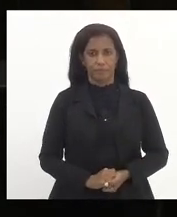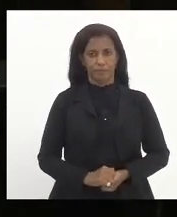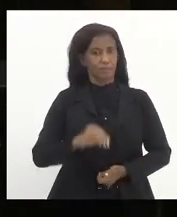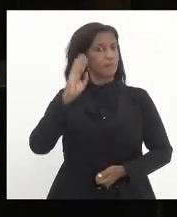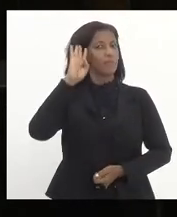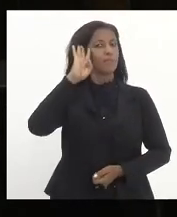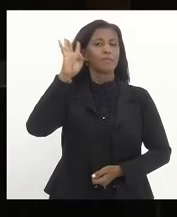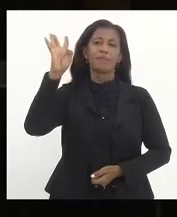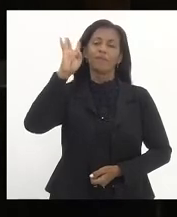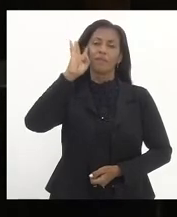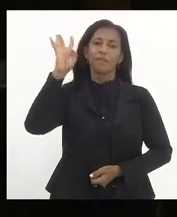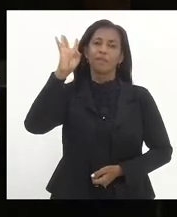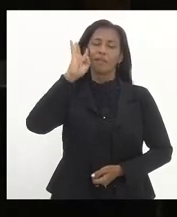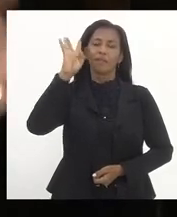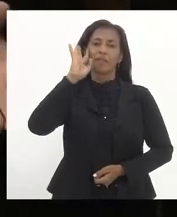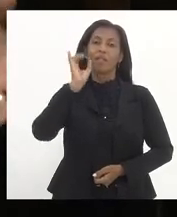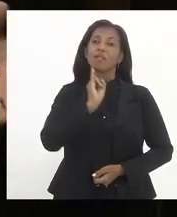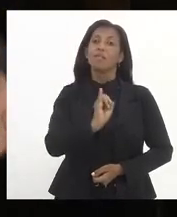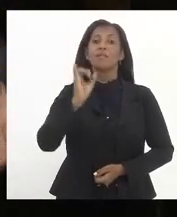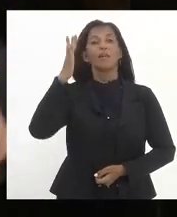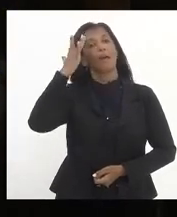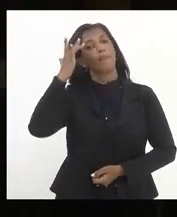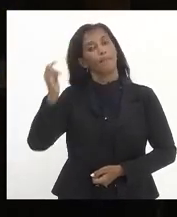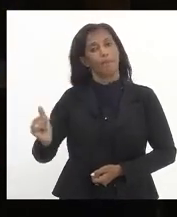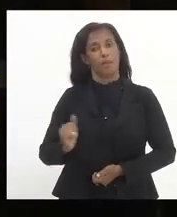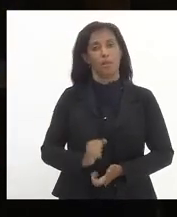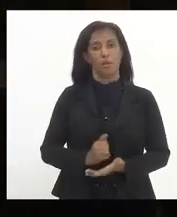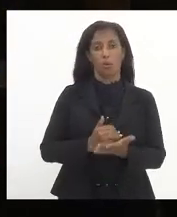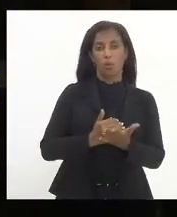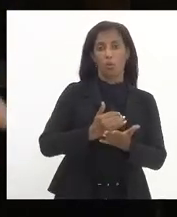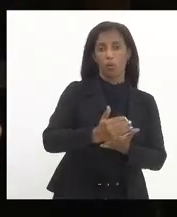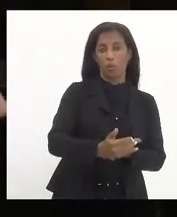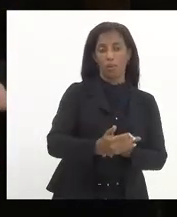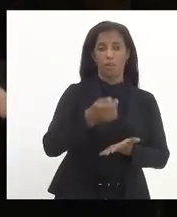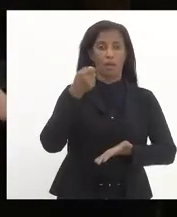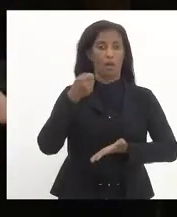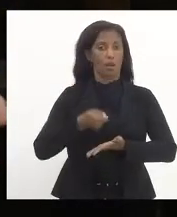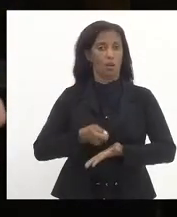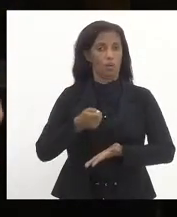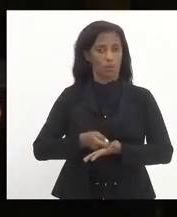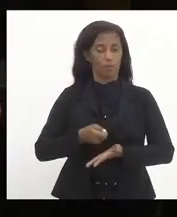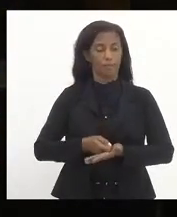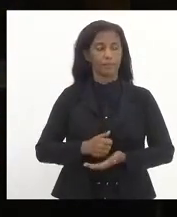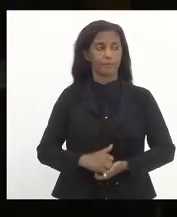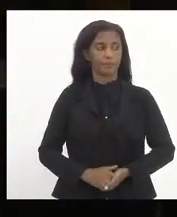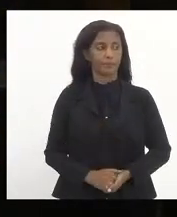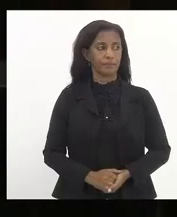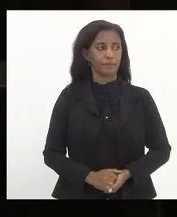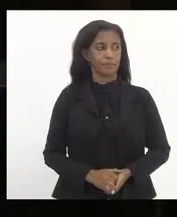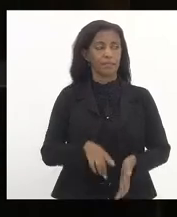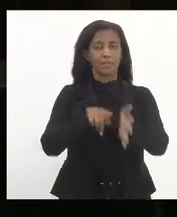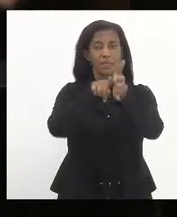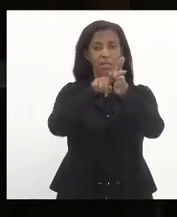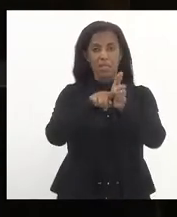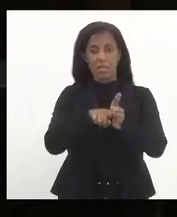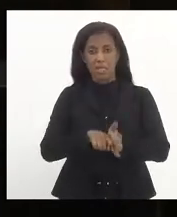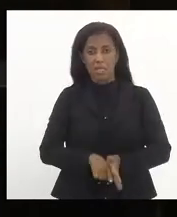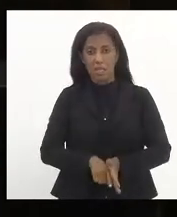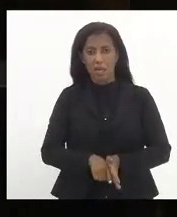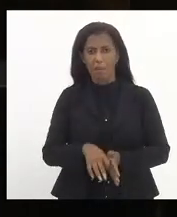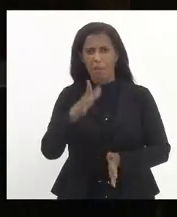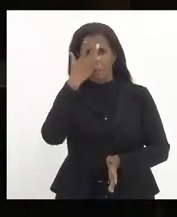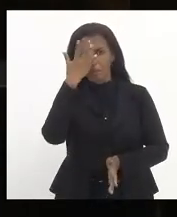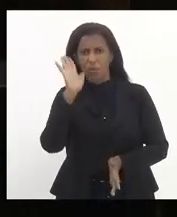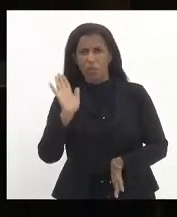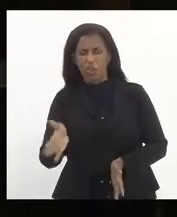Imagine se amanhã começassem a cobrar exame para ver se alguém usou